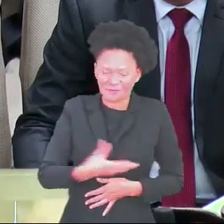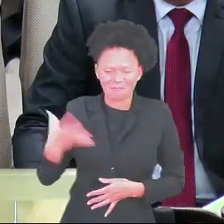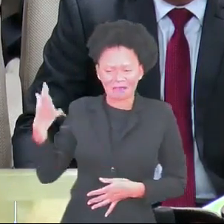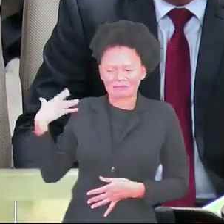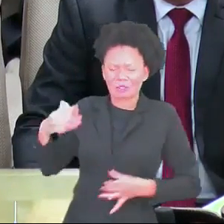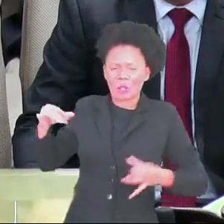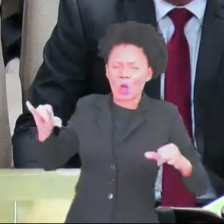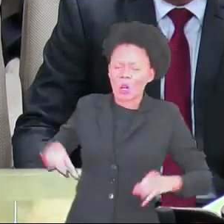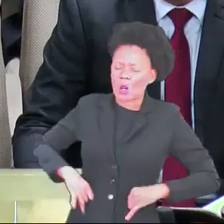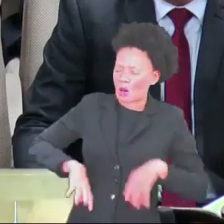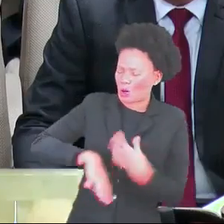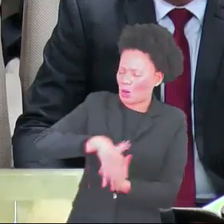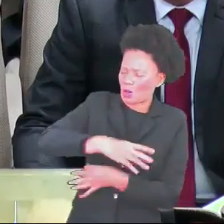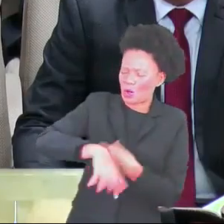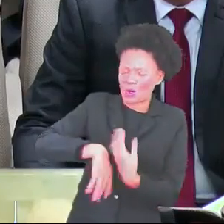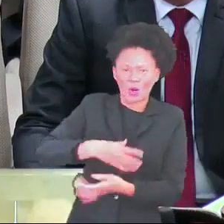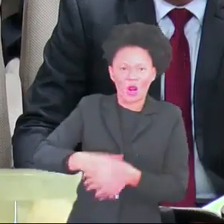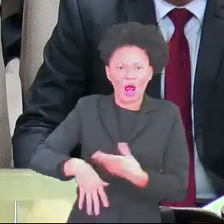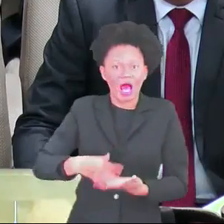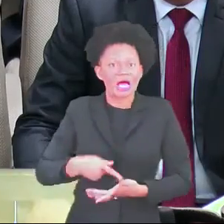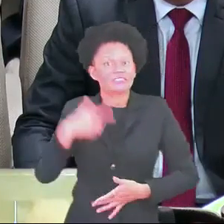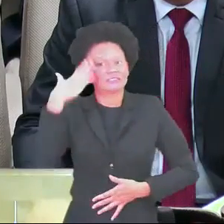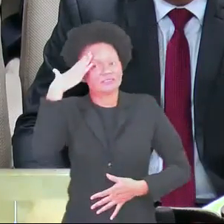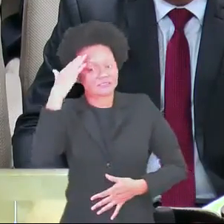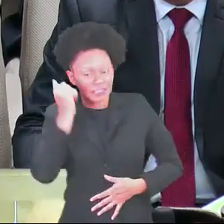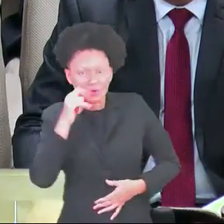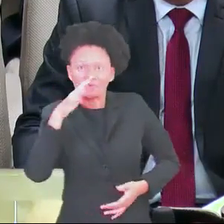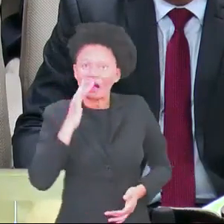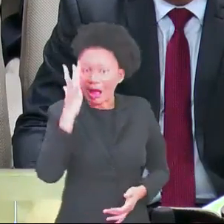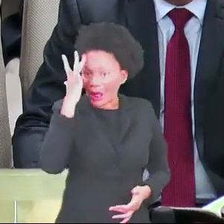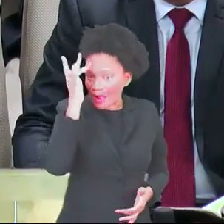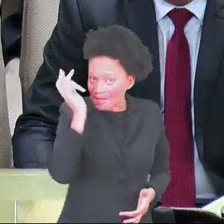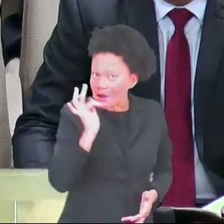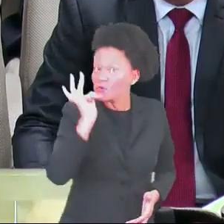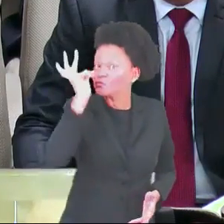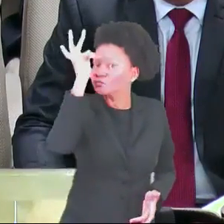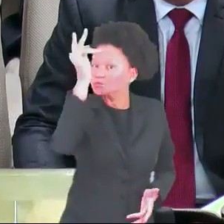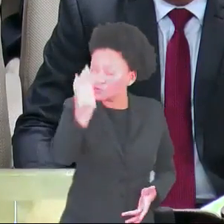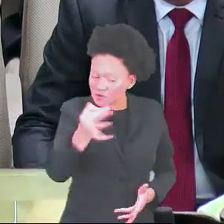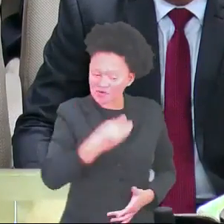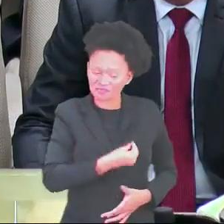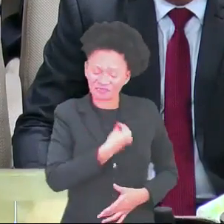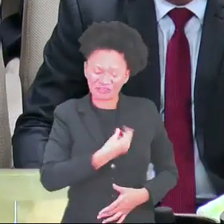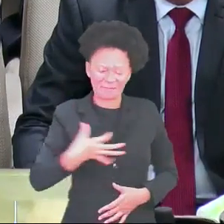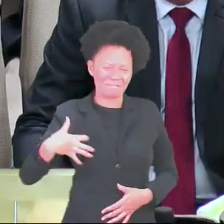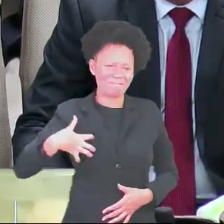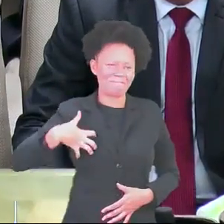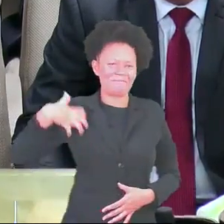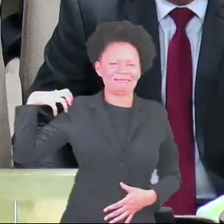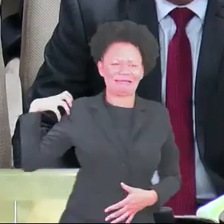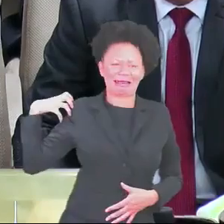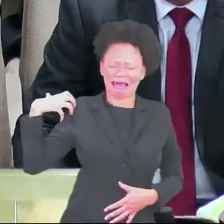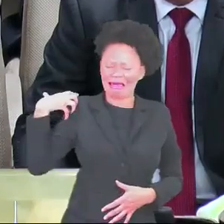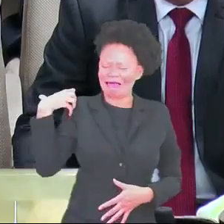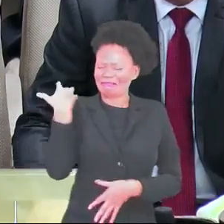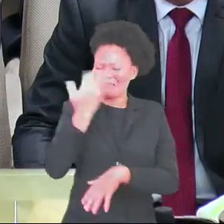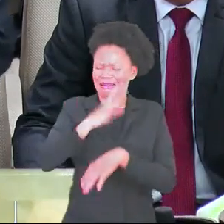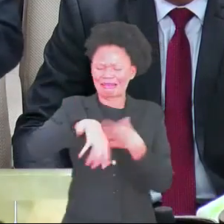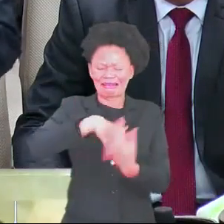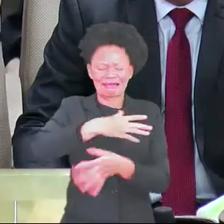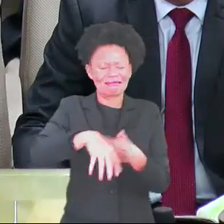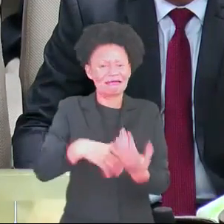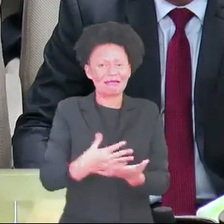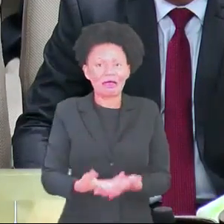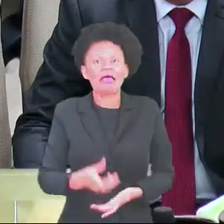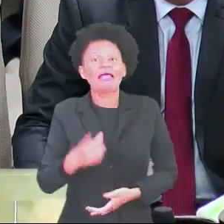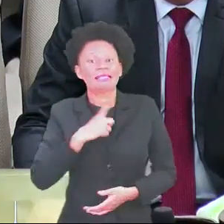passado. Quem sabe viverá até amanhã, que é o futuro, uma vida miserável. E se